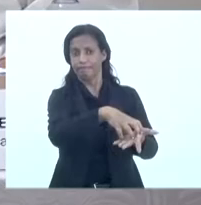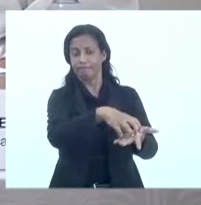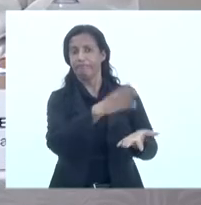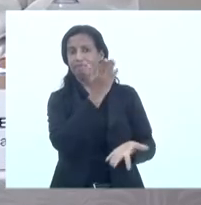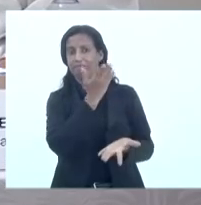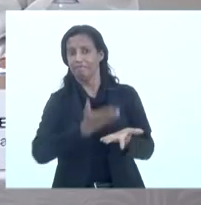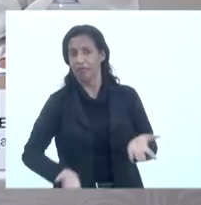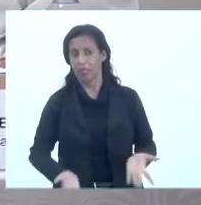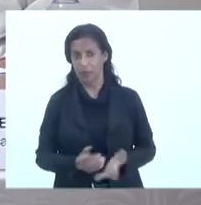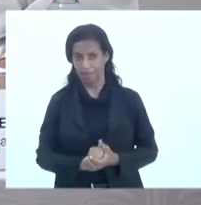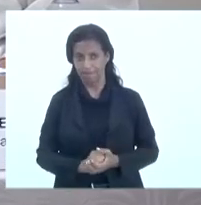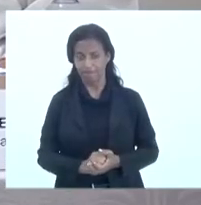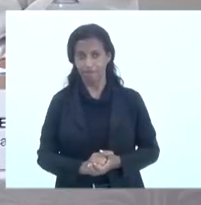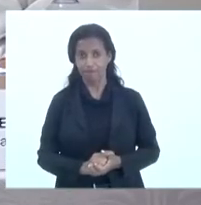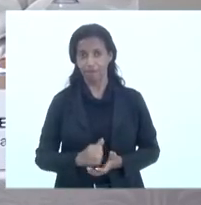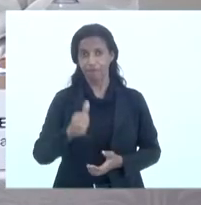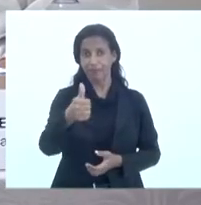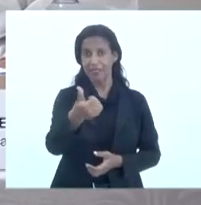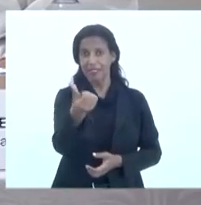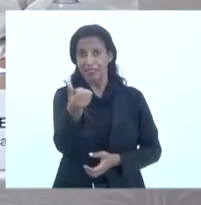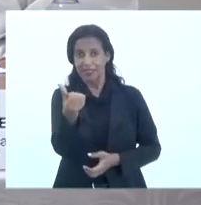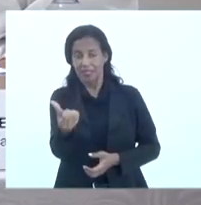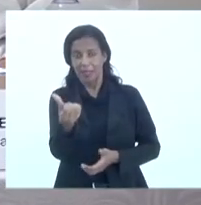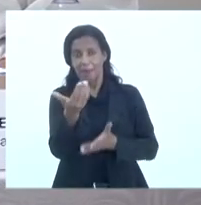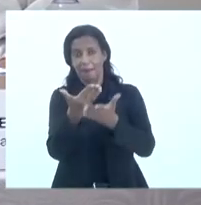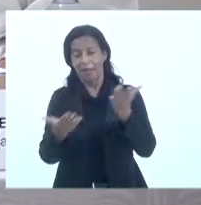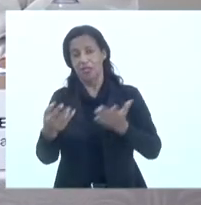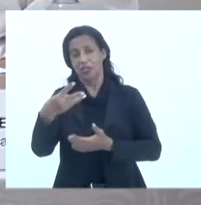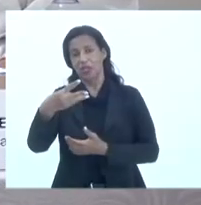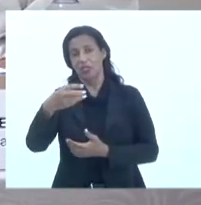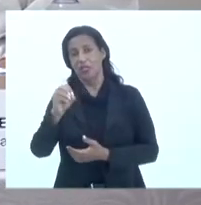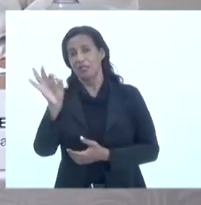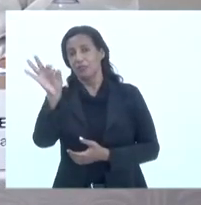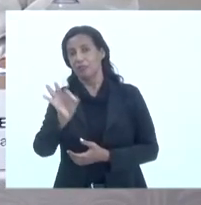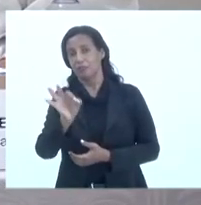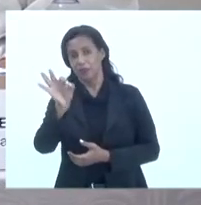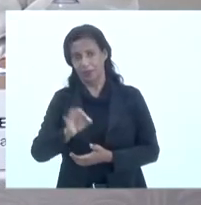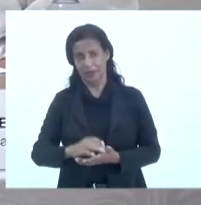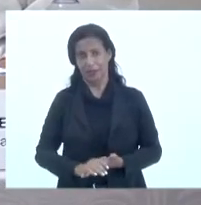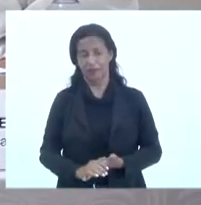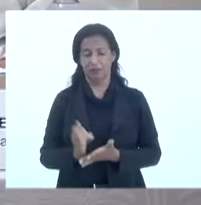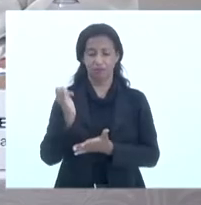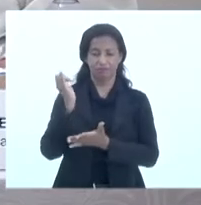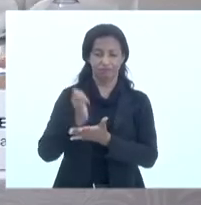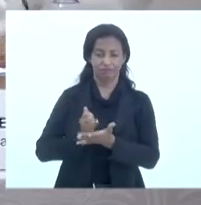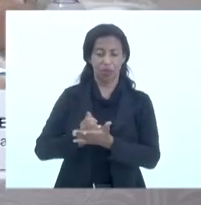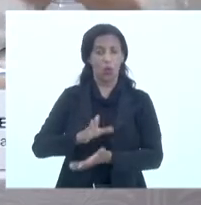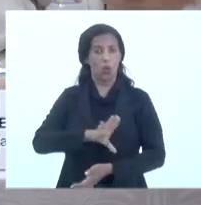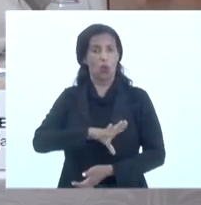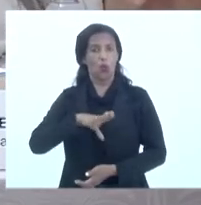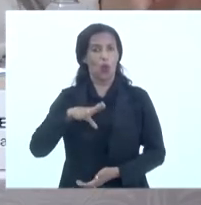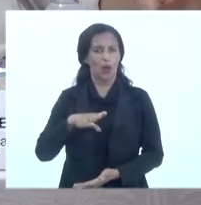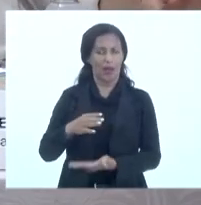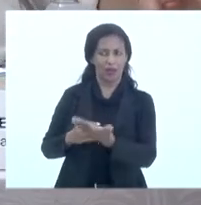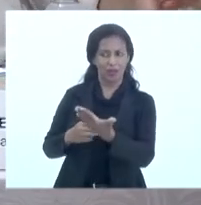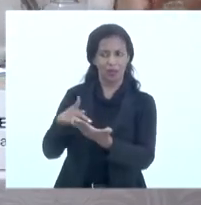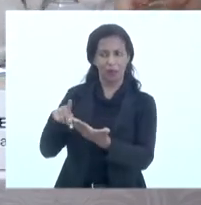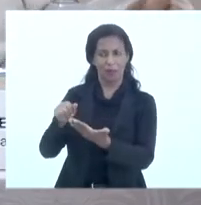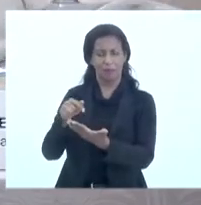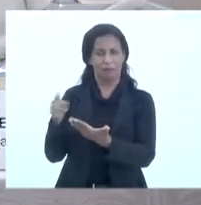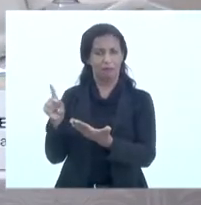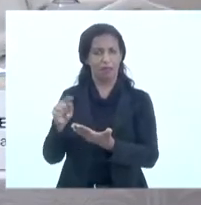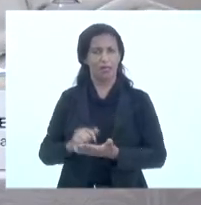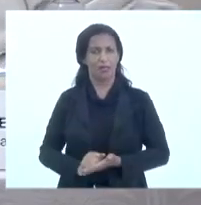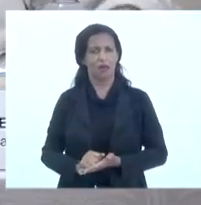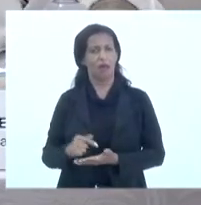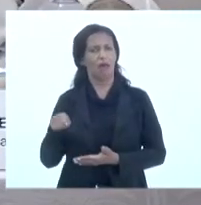Em 2016, o Estado perde 30% da sua receita. Com a coragem e a determinação do governador Pezão, foi para